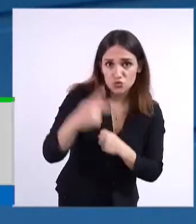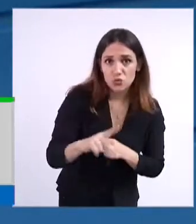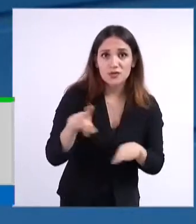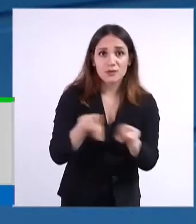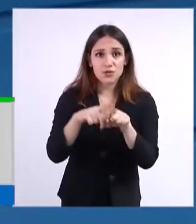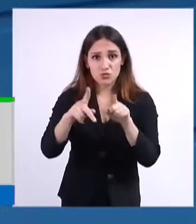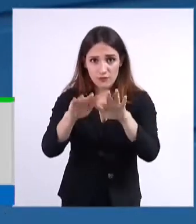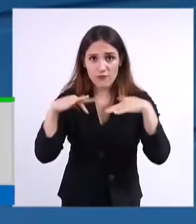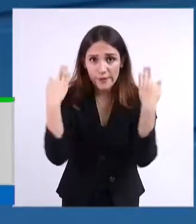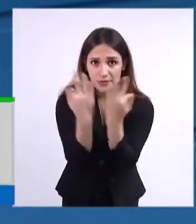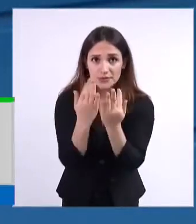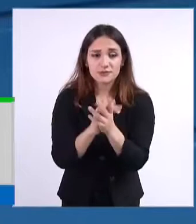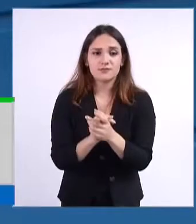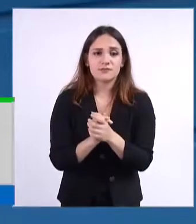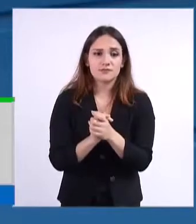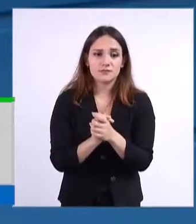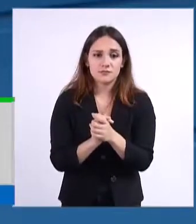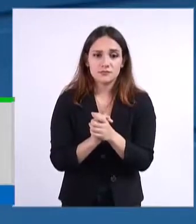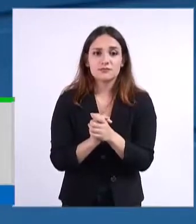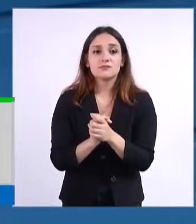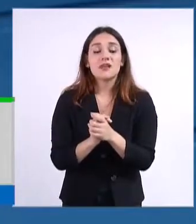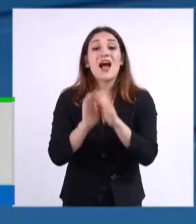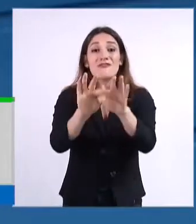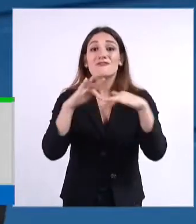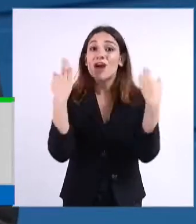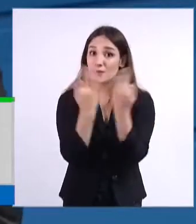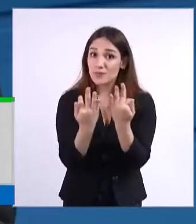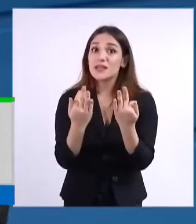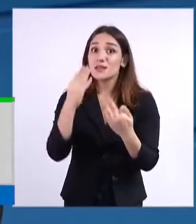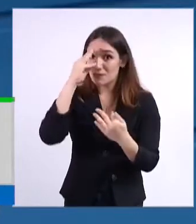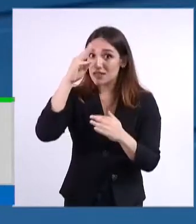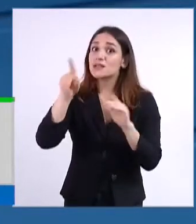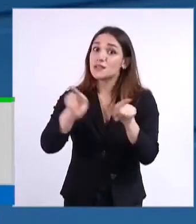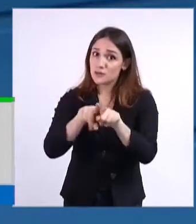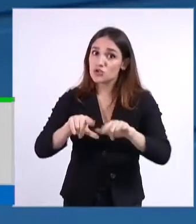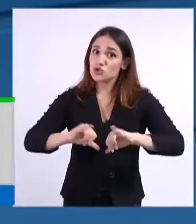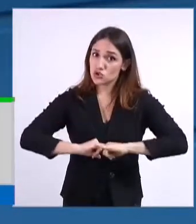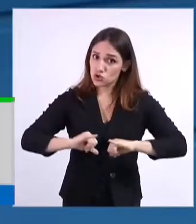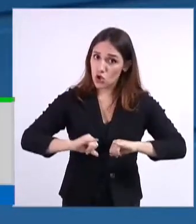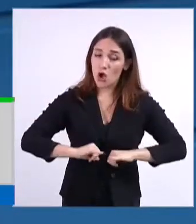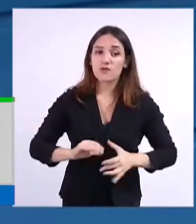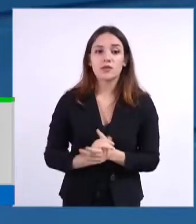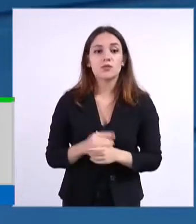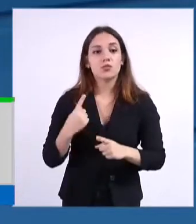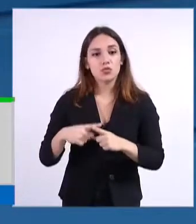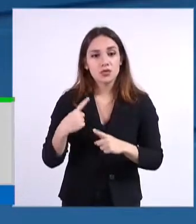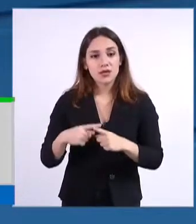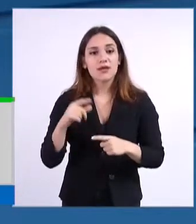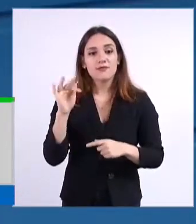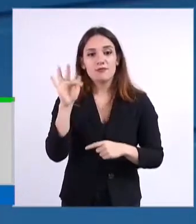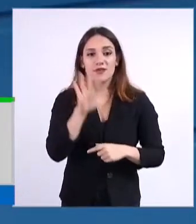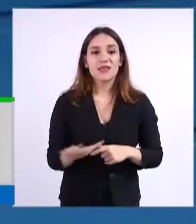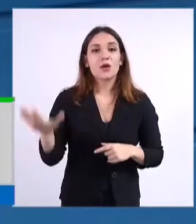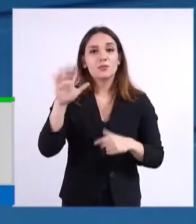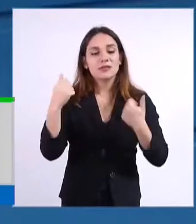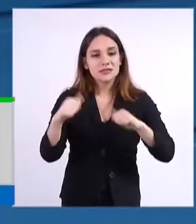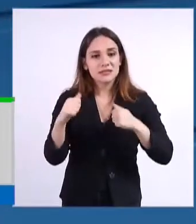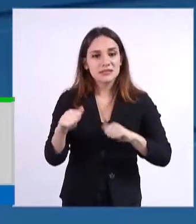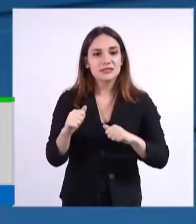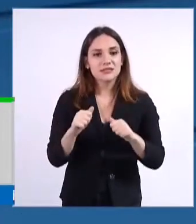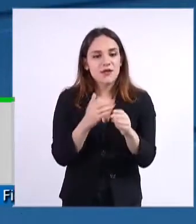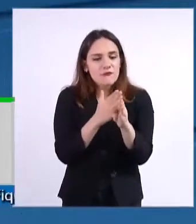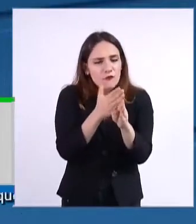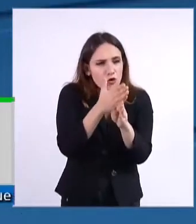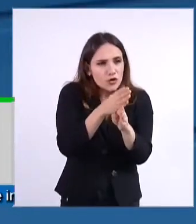família. A própria família do militar sofre sacrifícios. Na carreira militar federal, por exemplo, tem que estar lá na